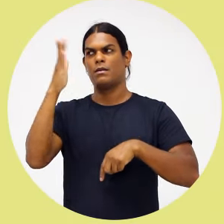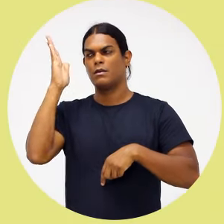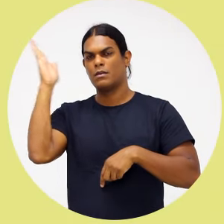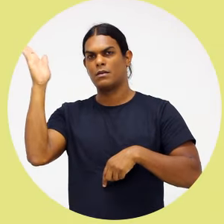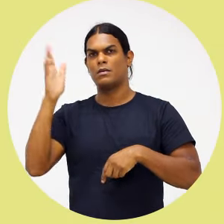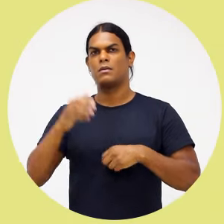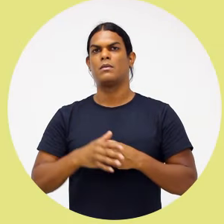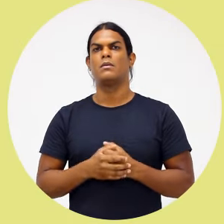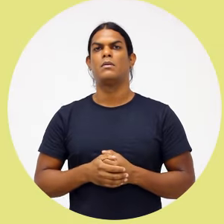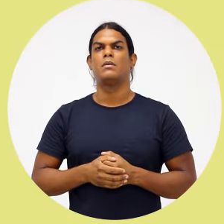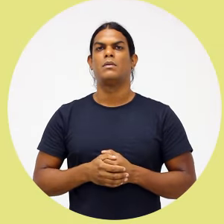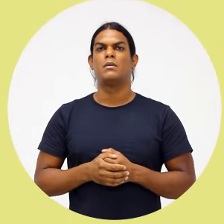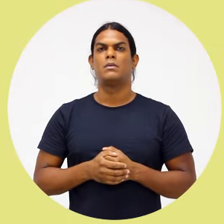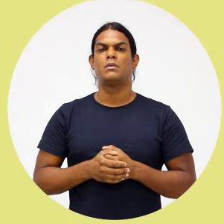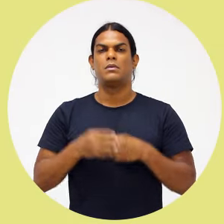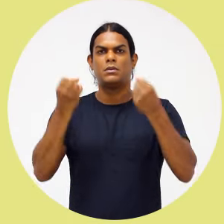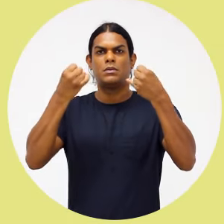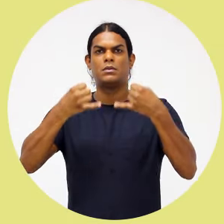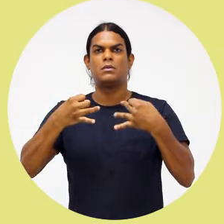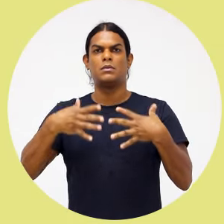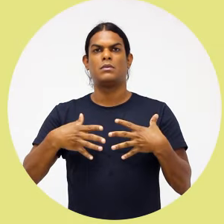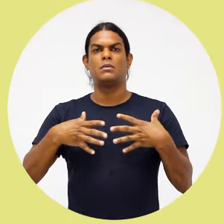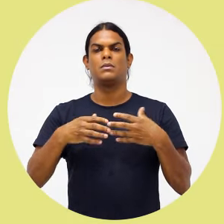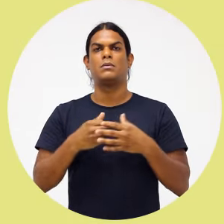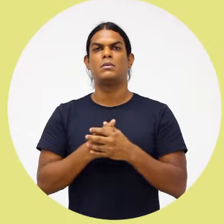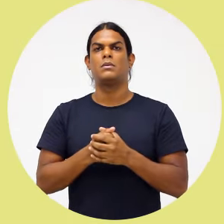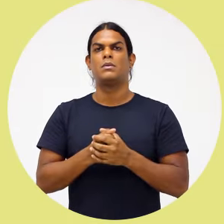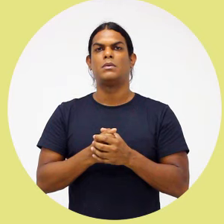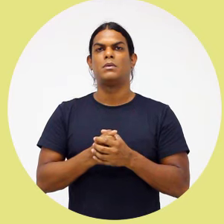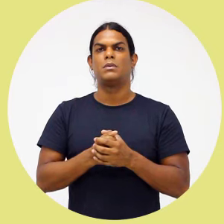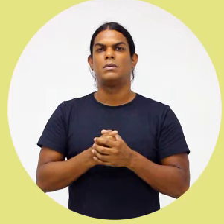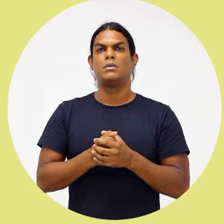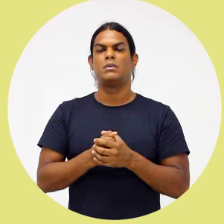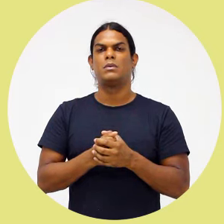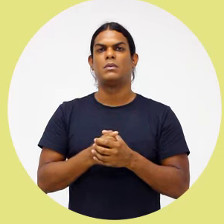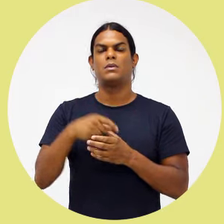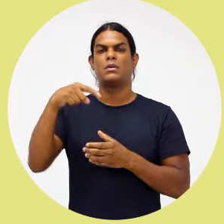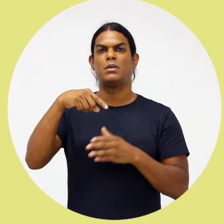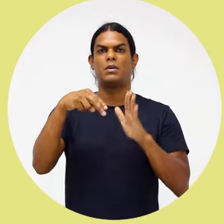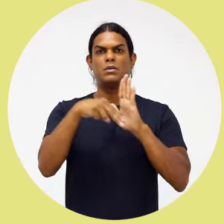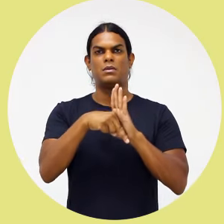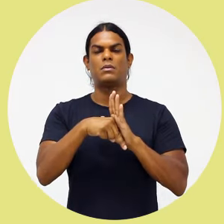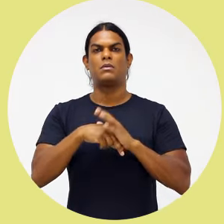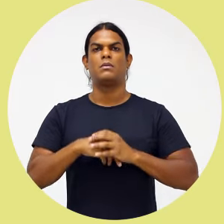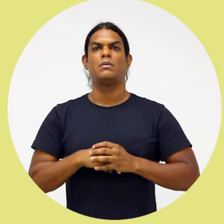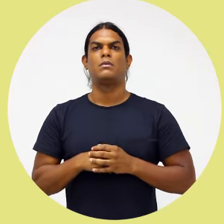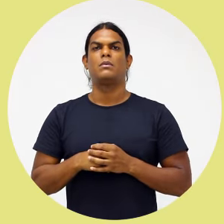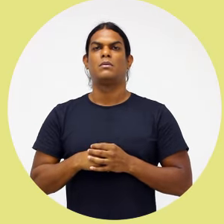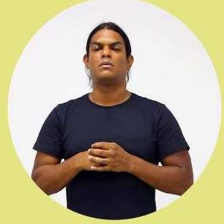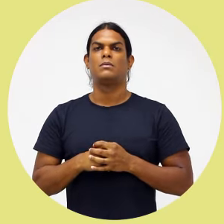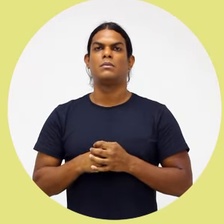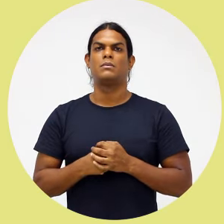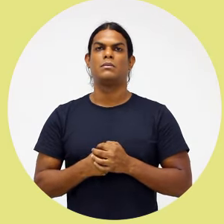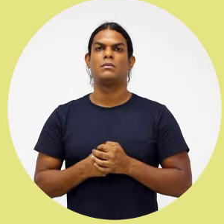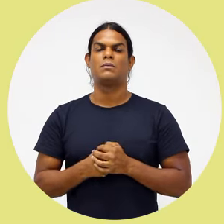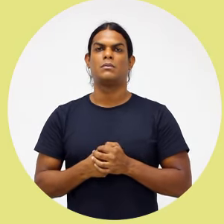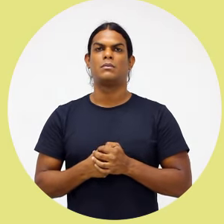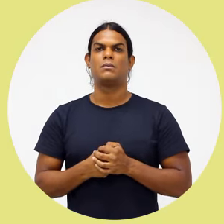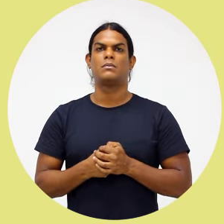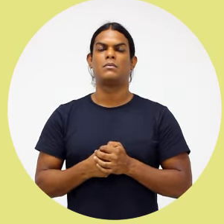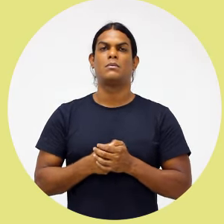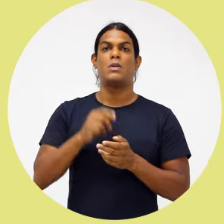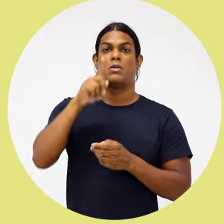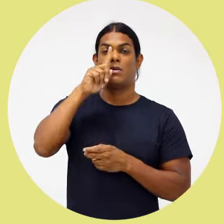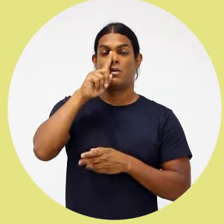visualizando na tela, que fala especificamente do dimensionamento dos SESMITs. Então, vocês veem que ela coloca o grau de risco